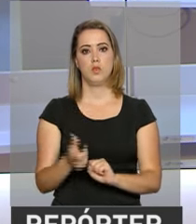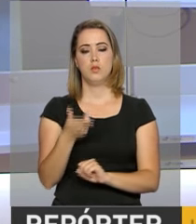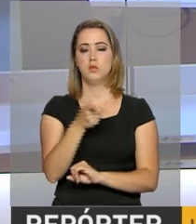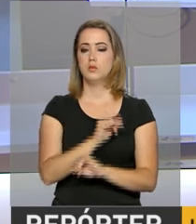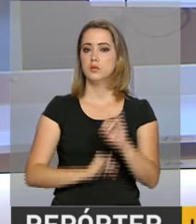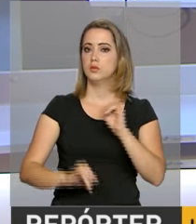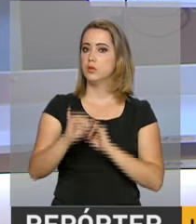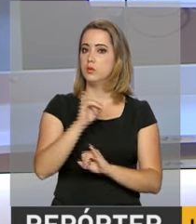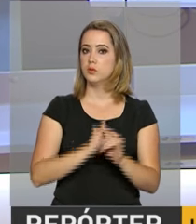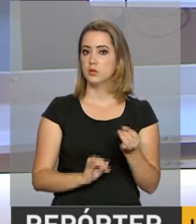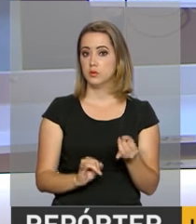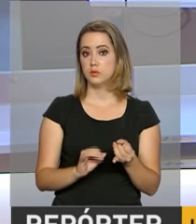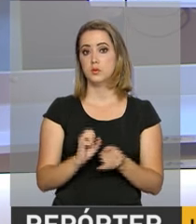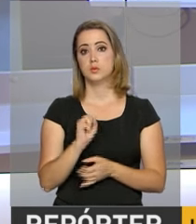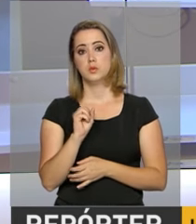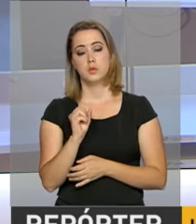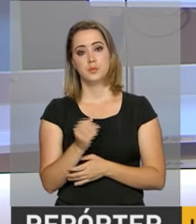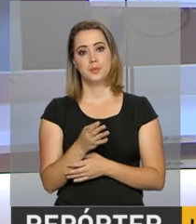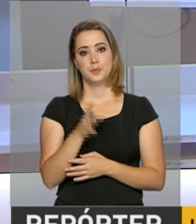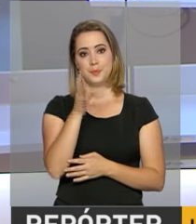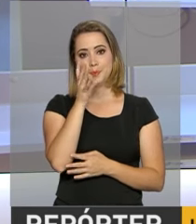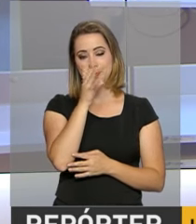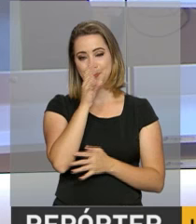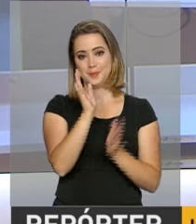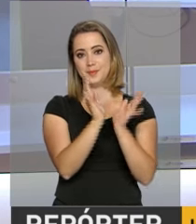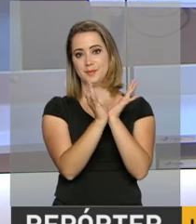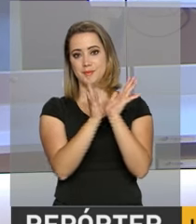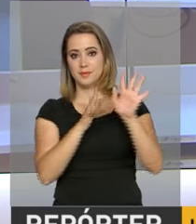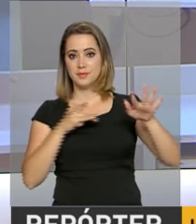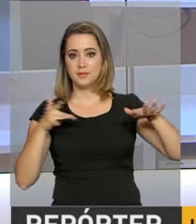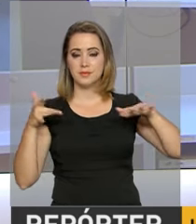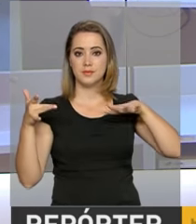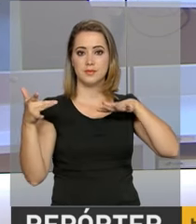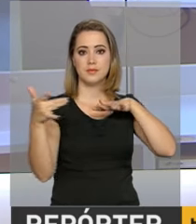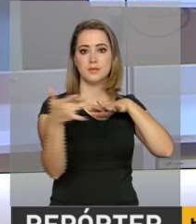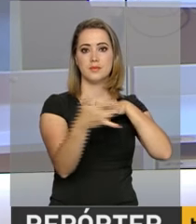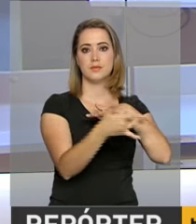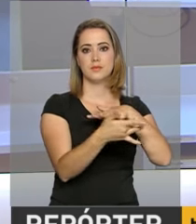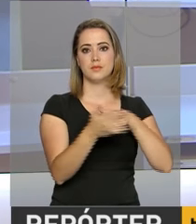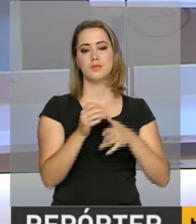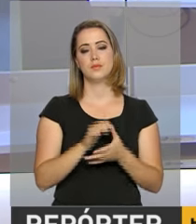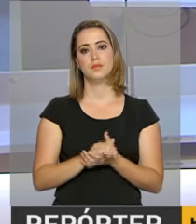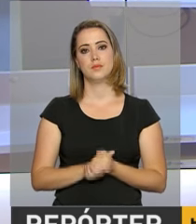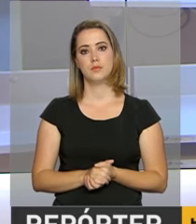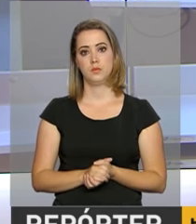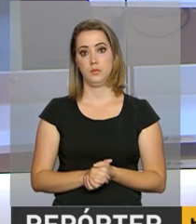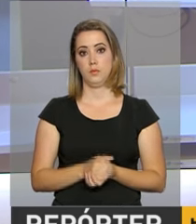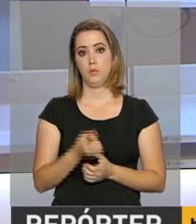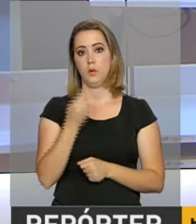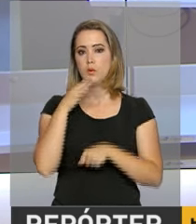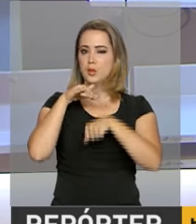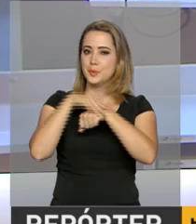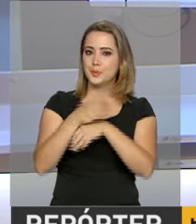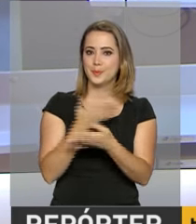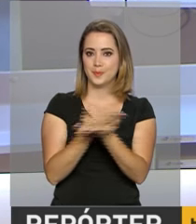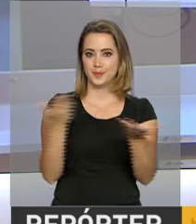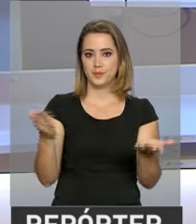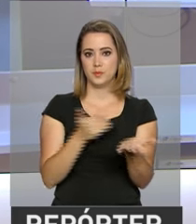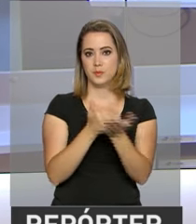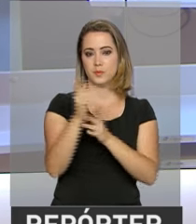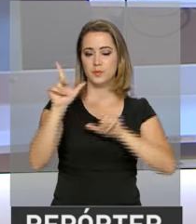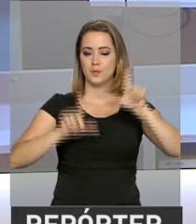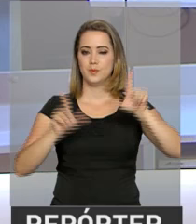voltar a qualquer momento com outras informações. Acompanhe as novidades também pelas nossas redes sociais. Uma boa noite para você,